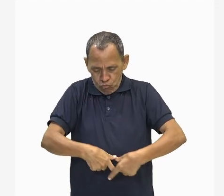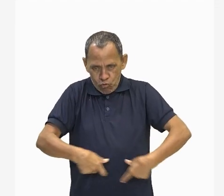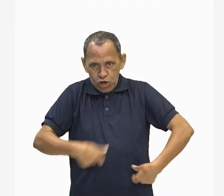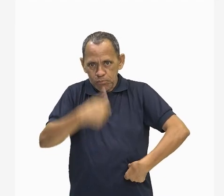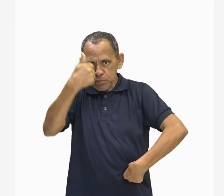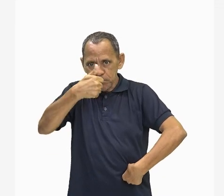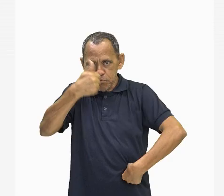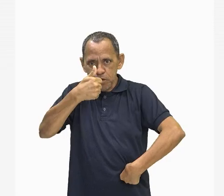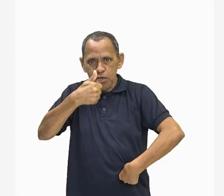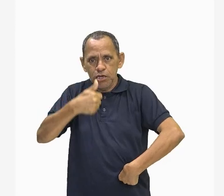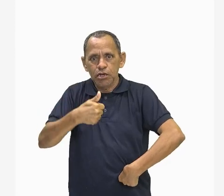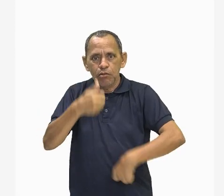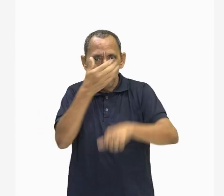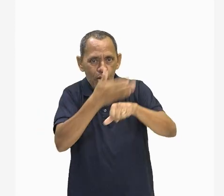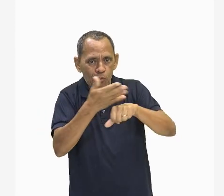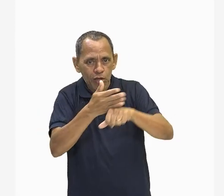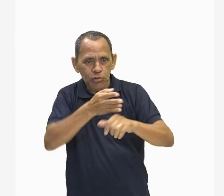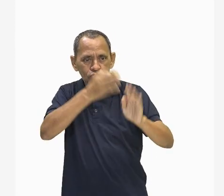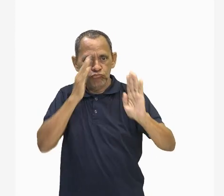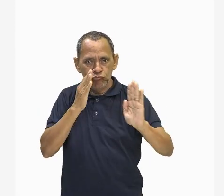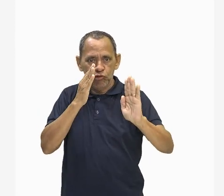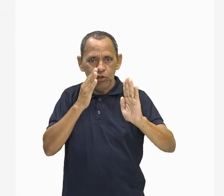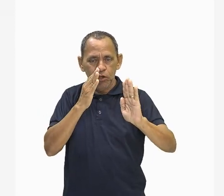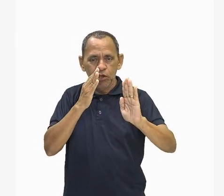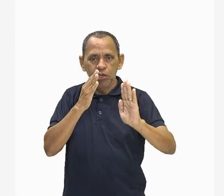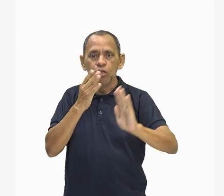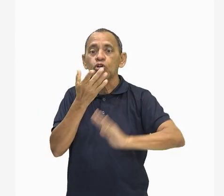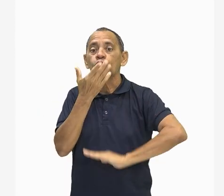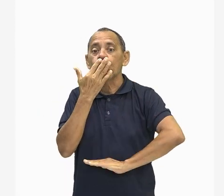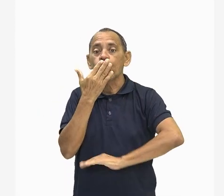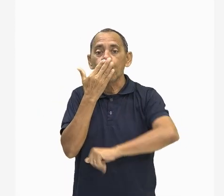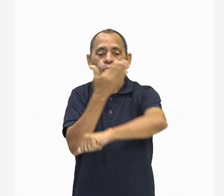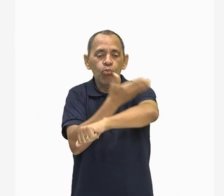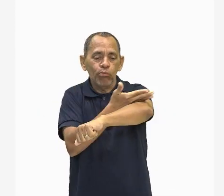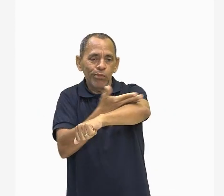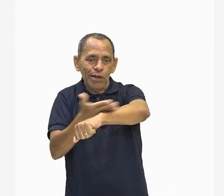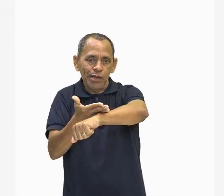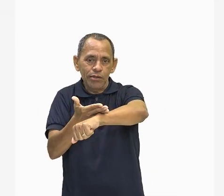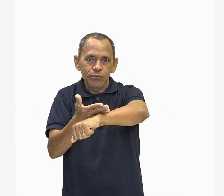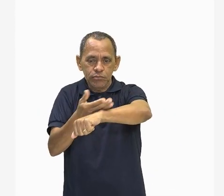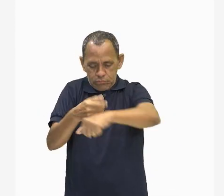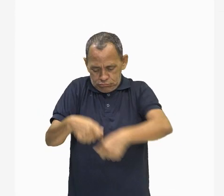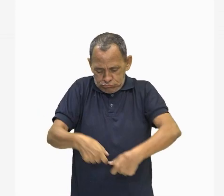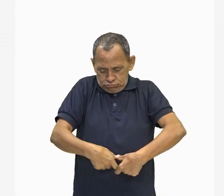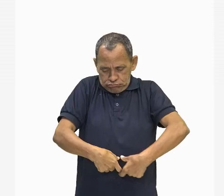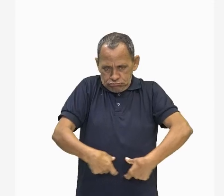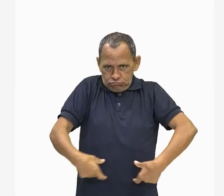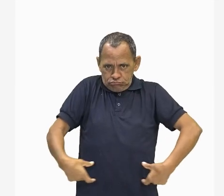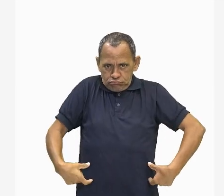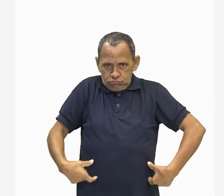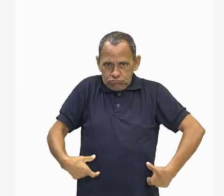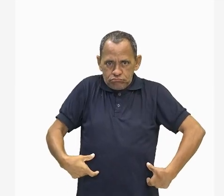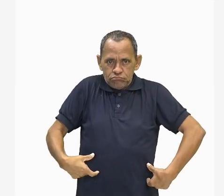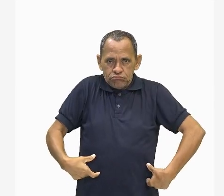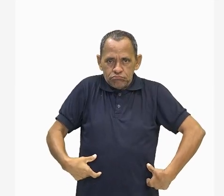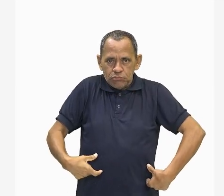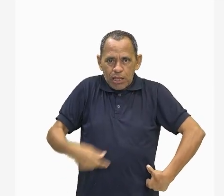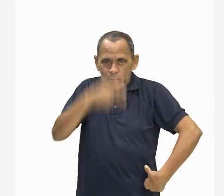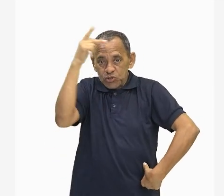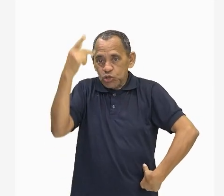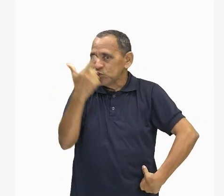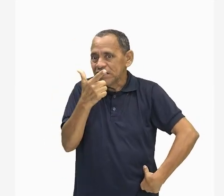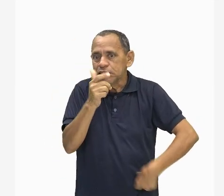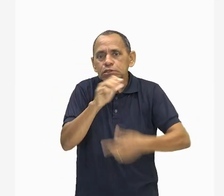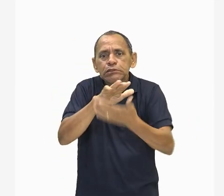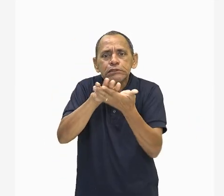para praticar o karatê, é a faixa branca, que não tem nenhum tipo de graduação. Depois que você